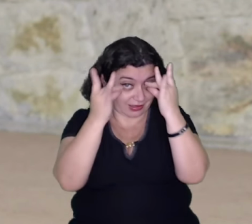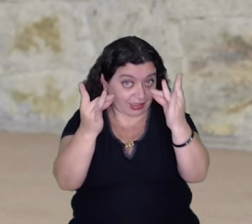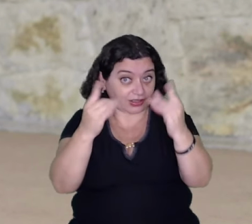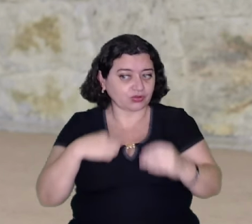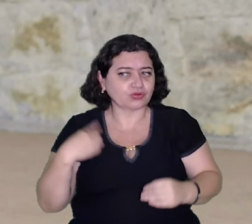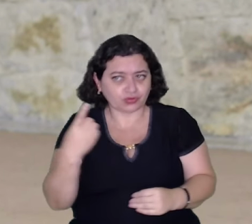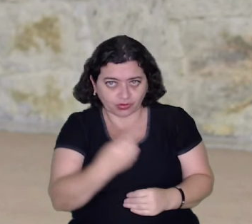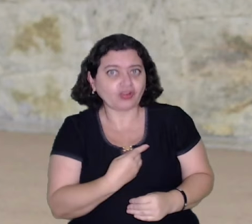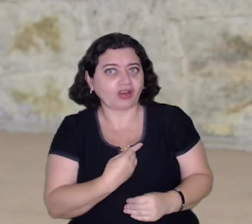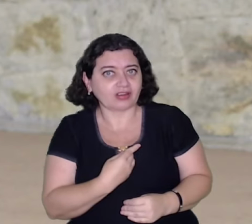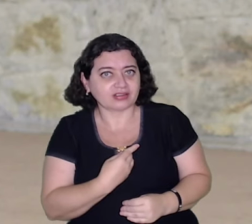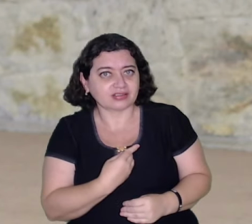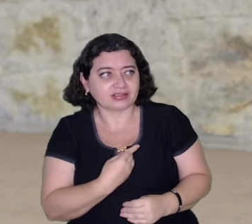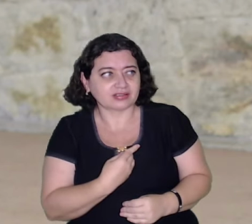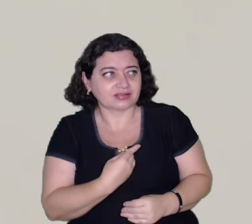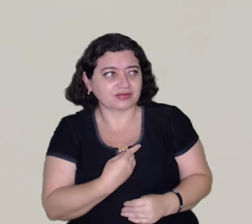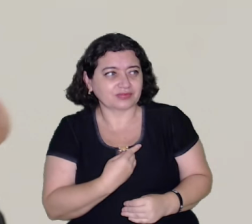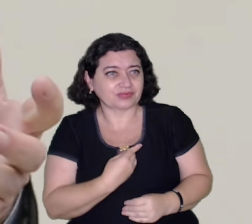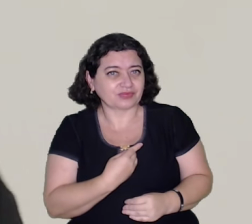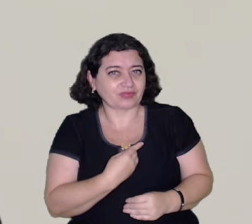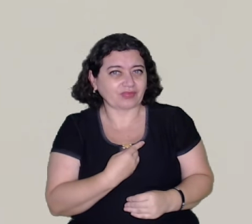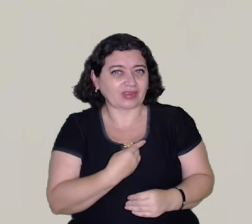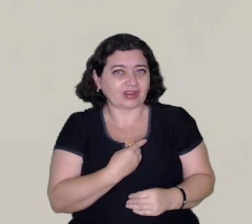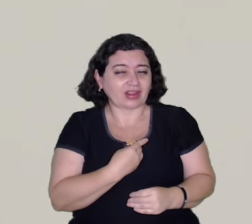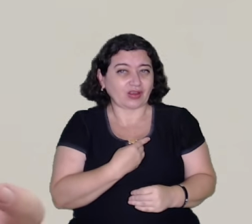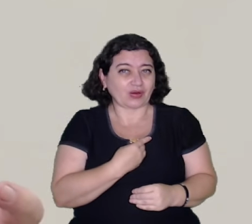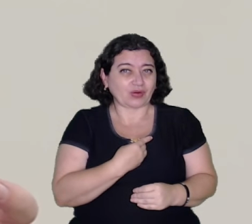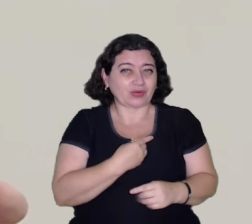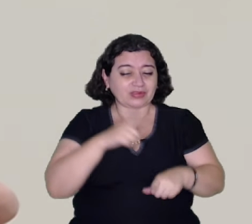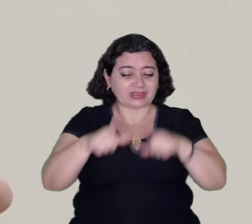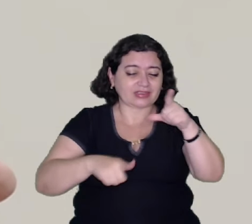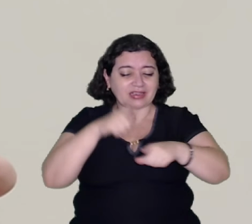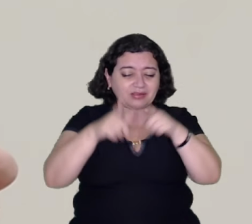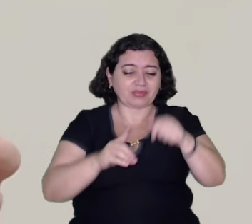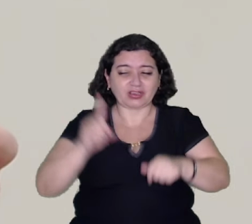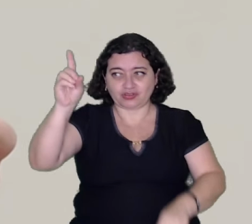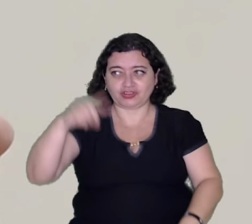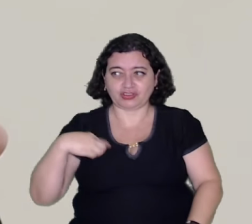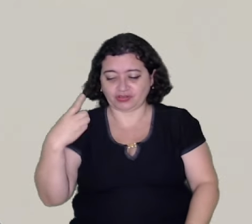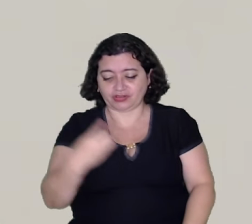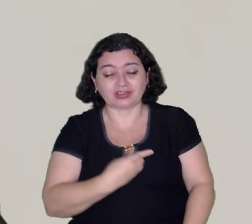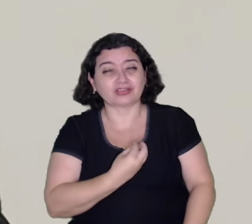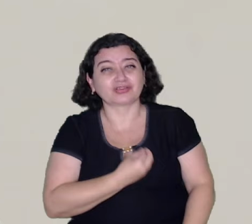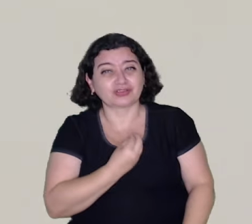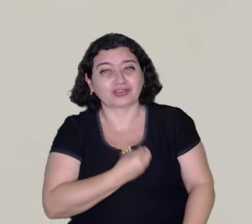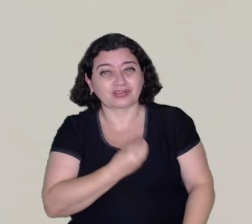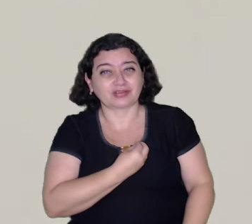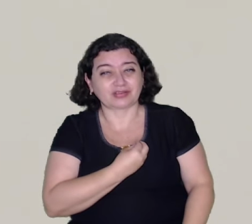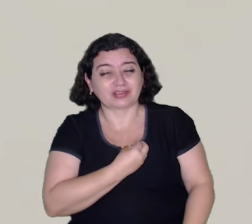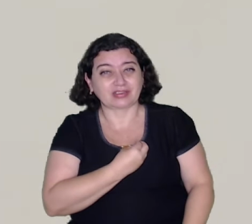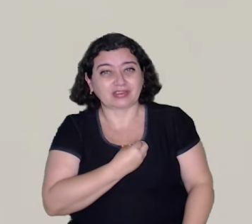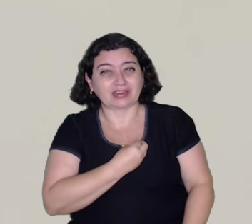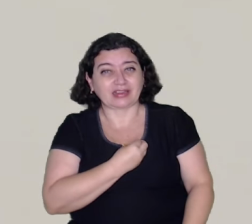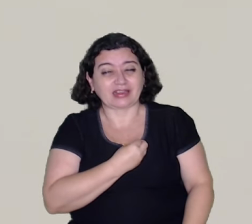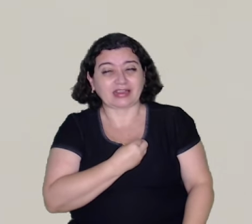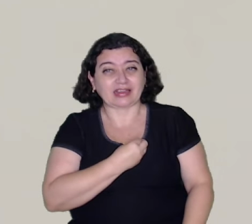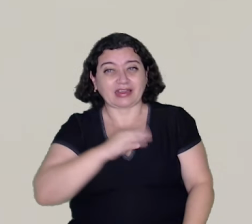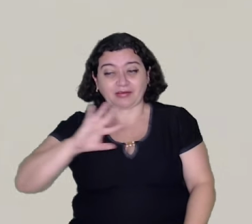né? O agir de Deus em nossas vidas, surge em nós, de uma